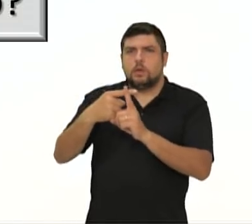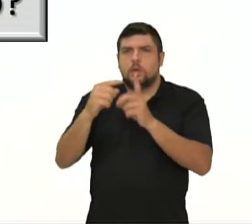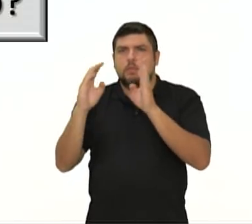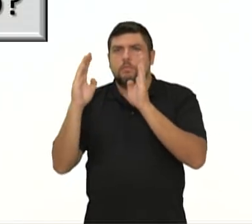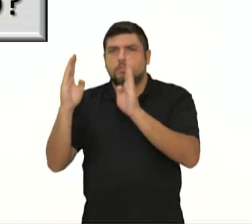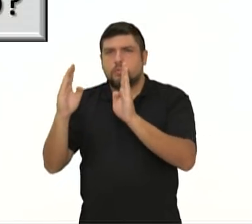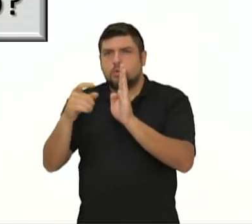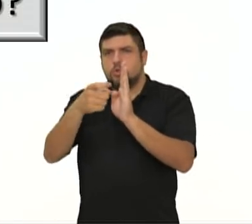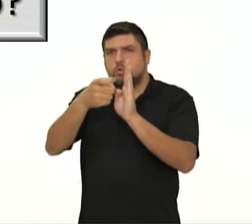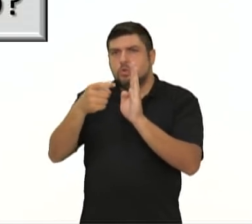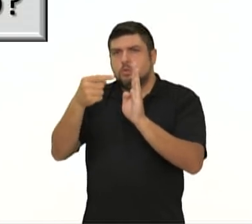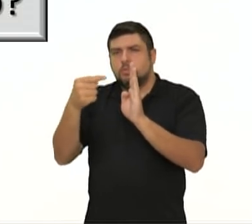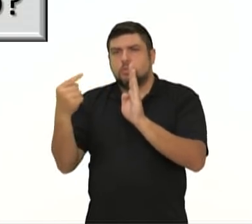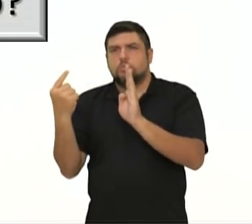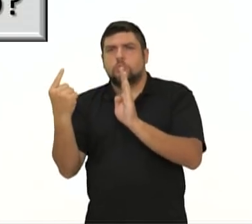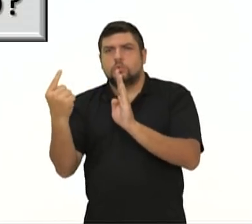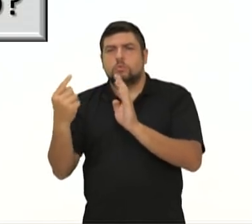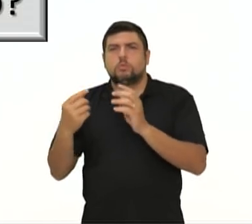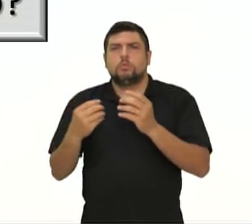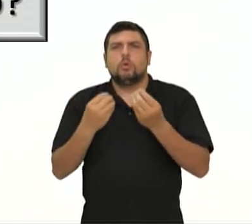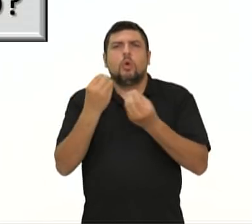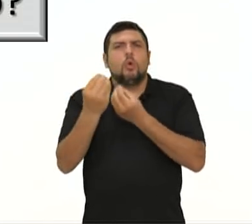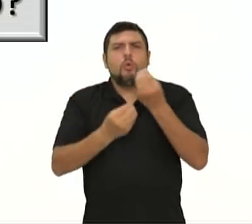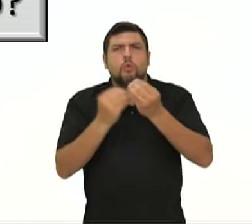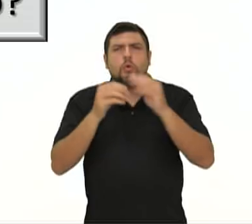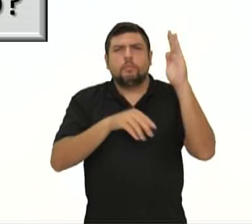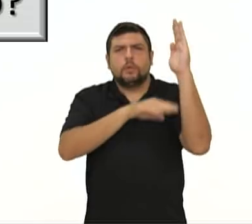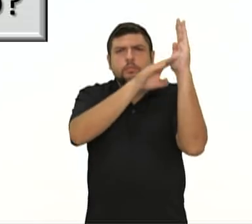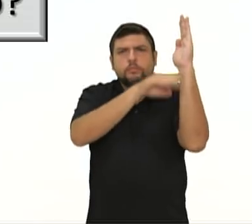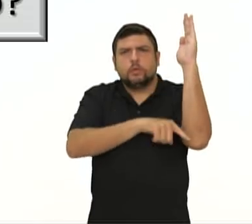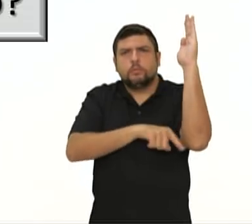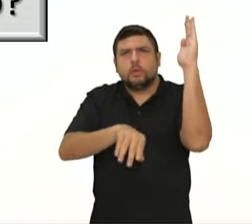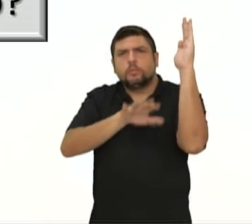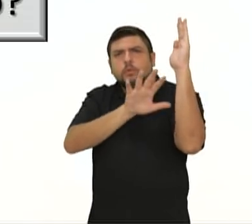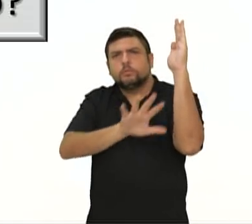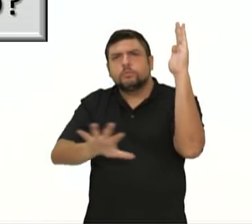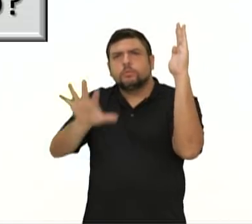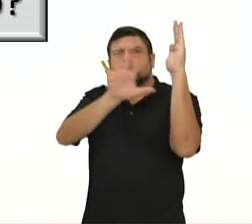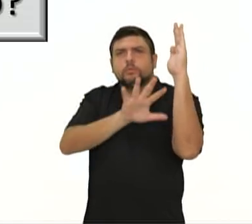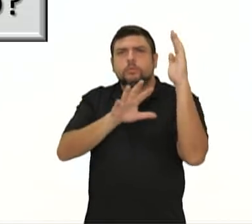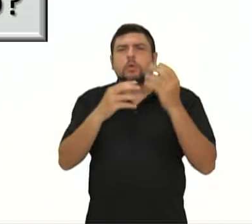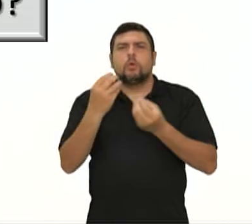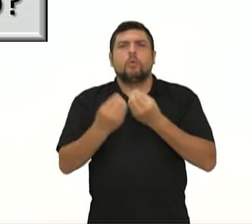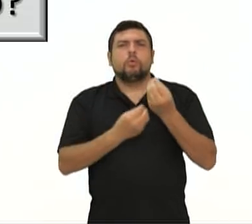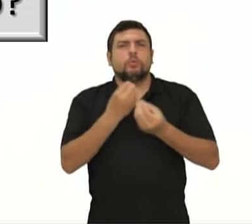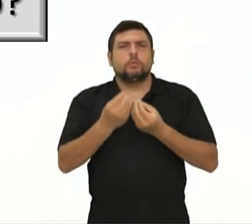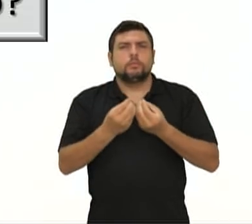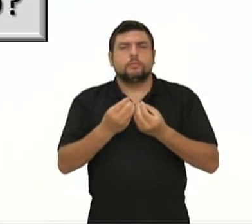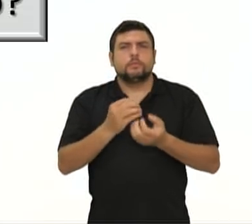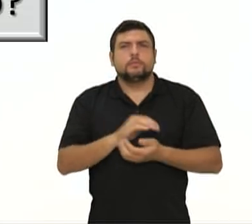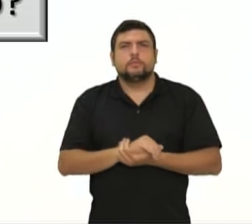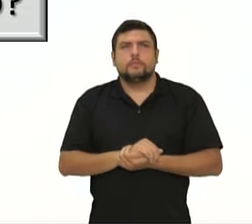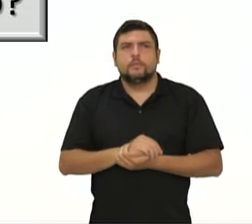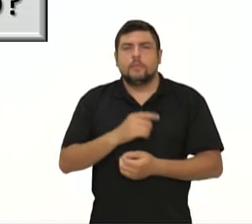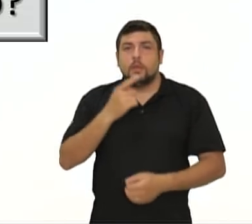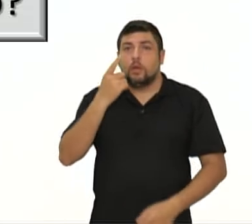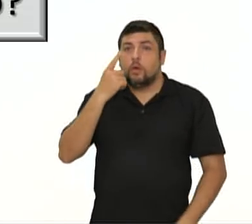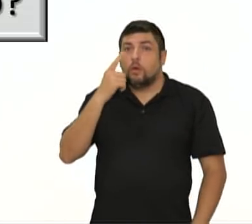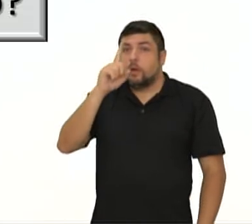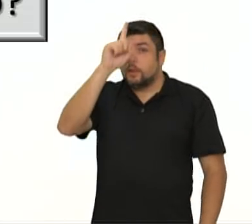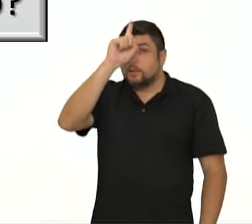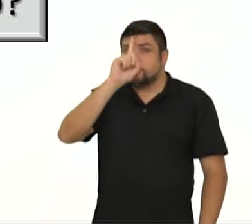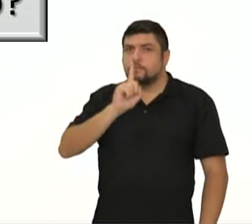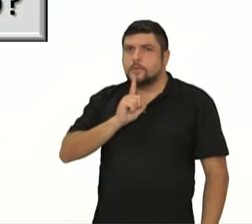vai acontecer? Como que esse gráfico irá ser transcrito, né? Então, Olha lá em amarelo, eu coloquei para